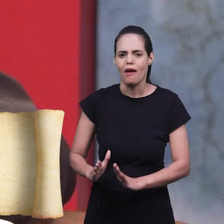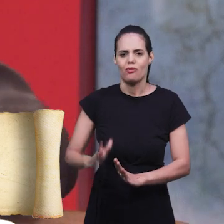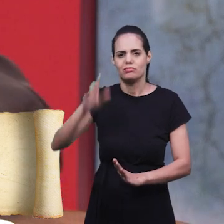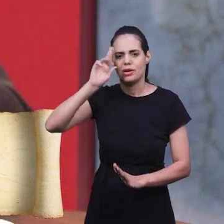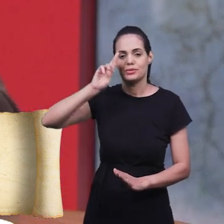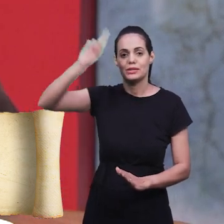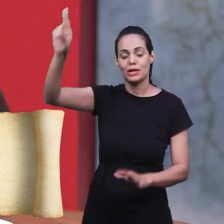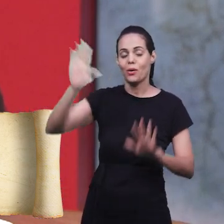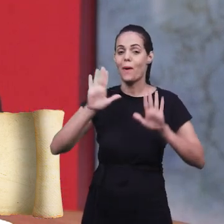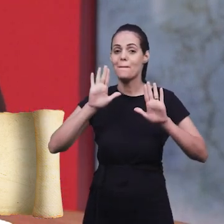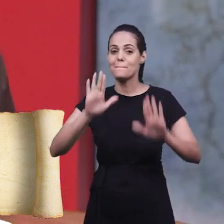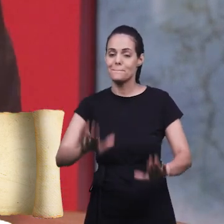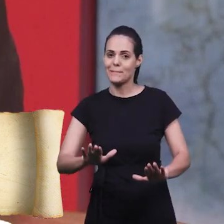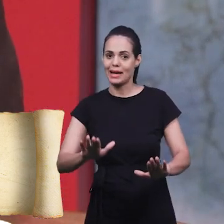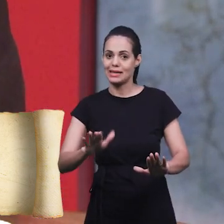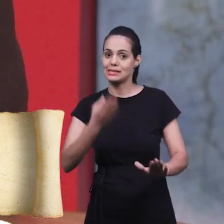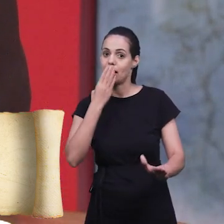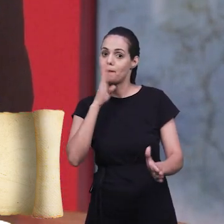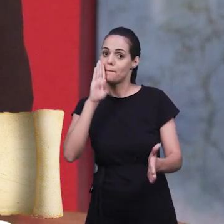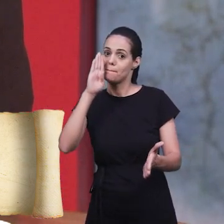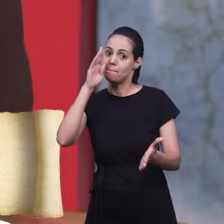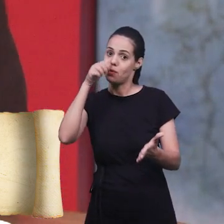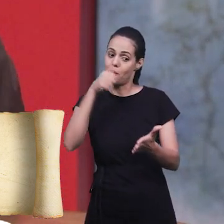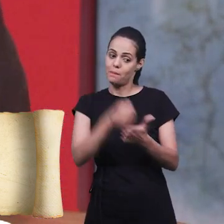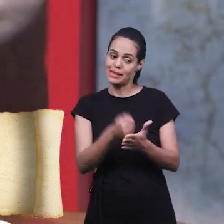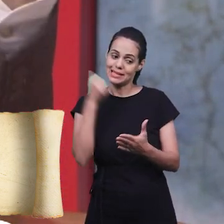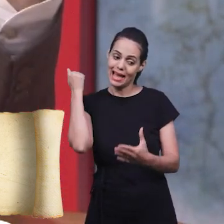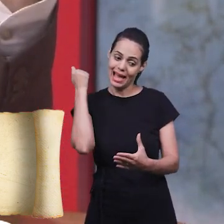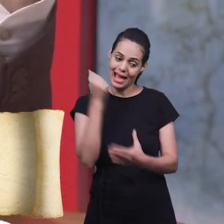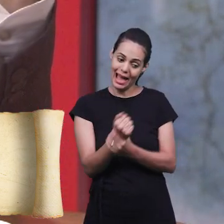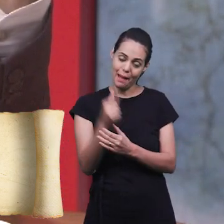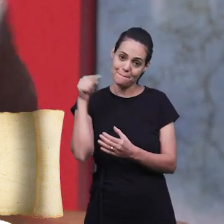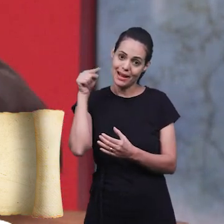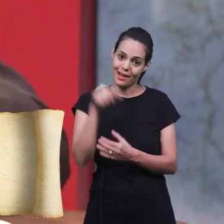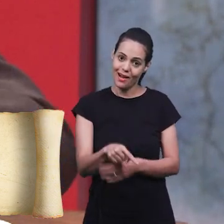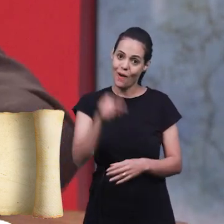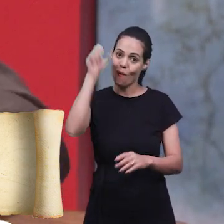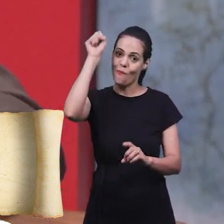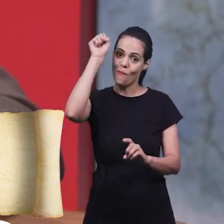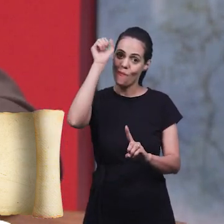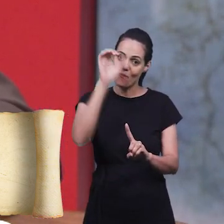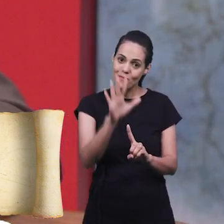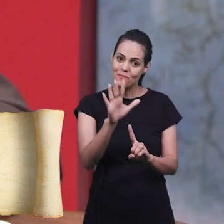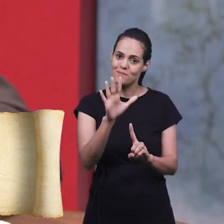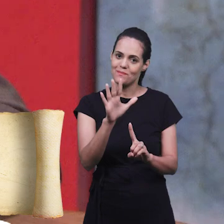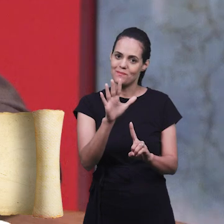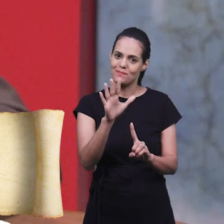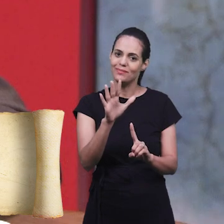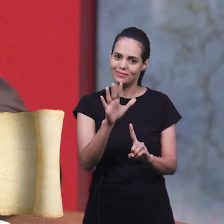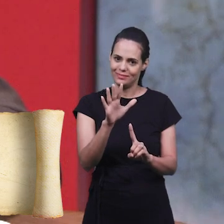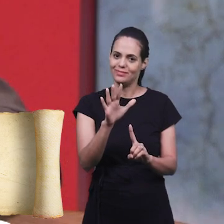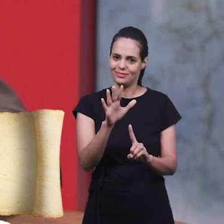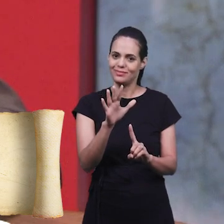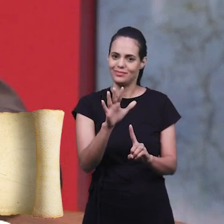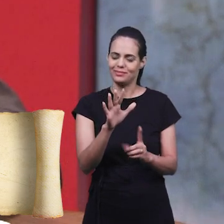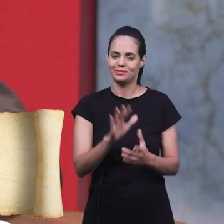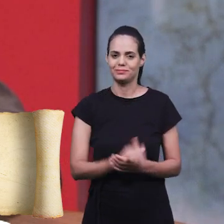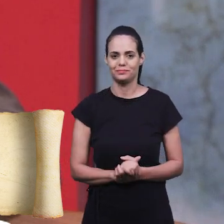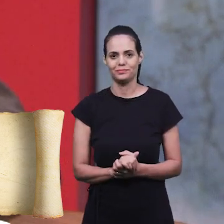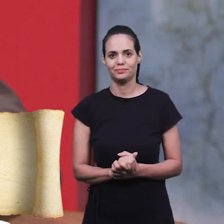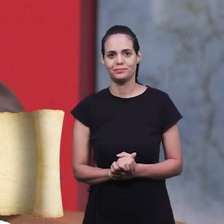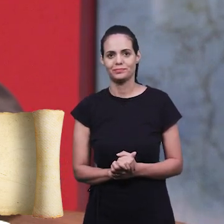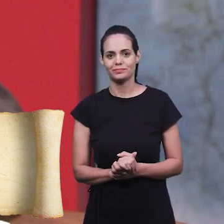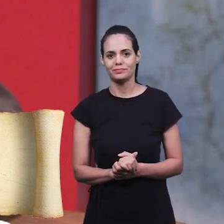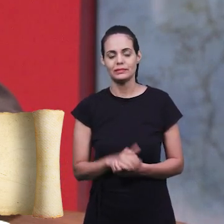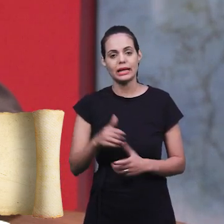Senhor. Mas a promessa feita a Abraão foi pela graça. E aqui entrou a lei de procedimentos. Diga-se de